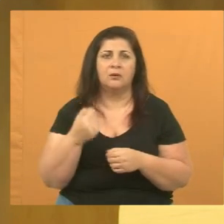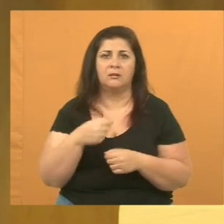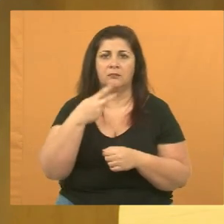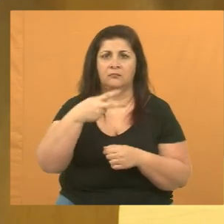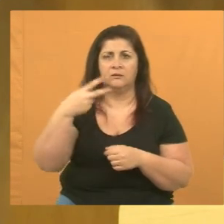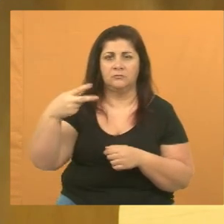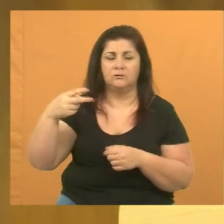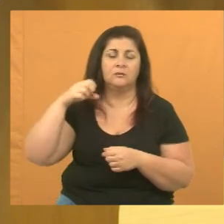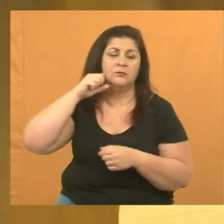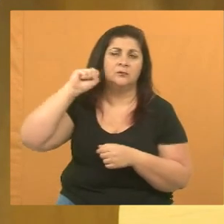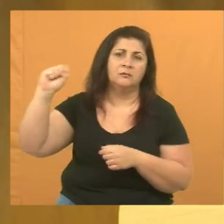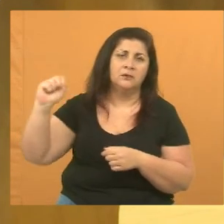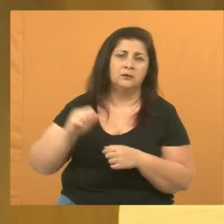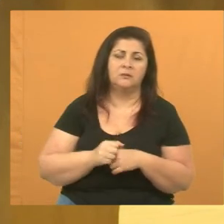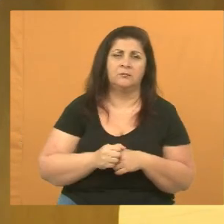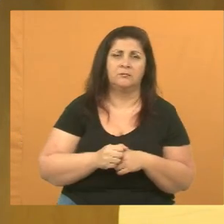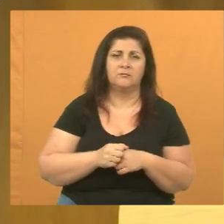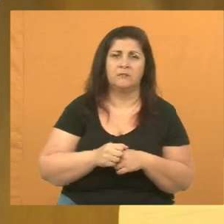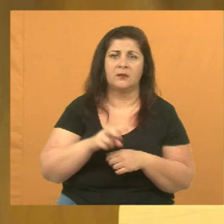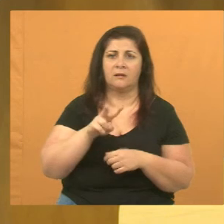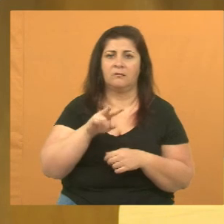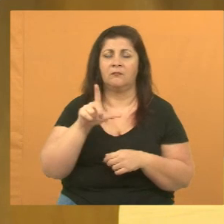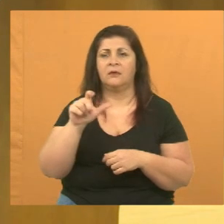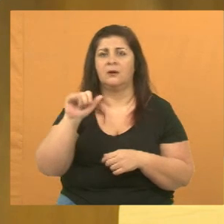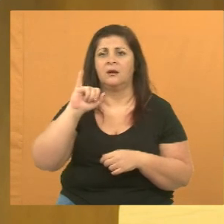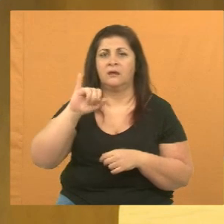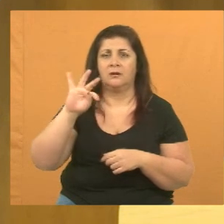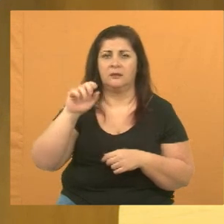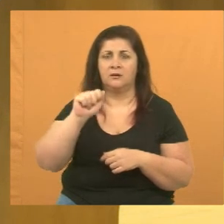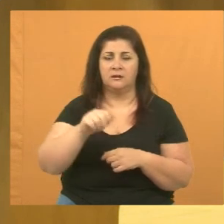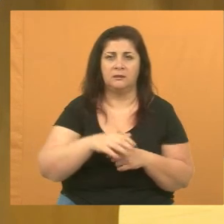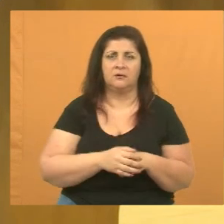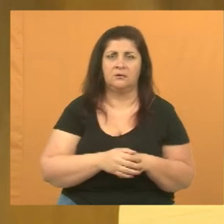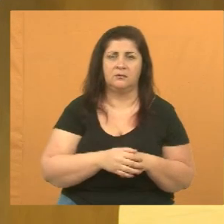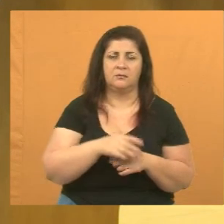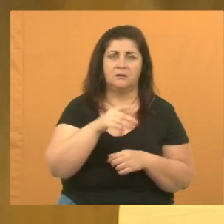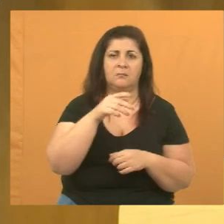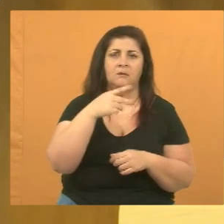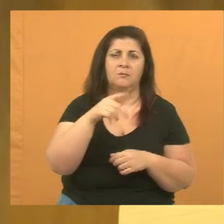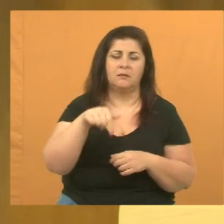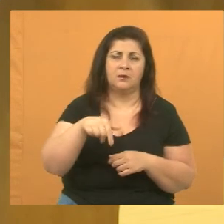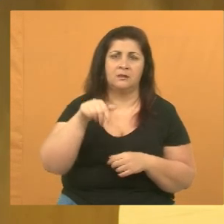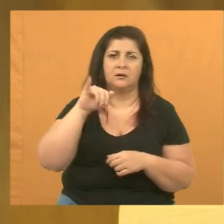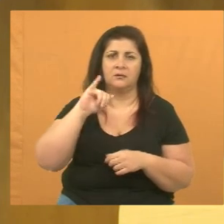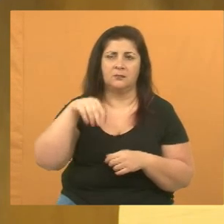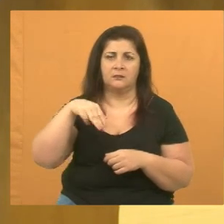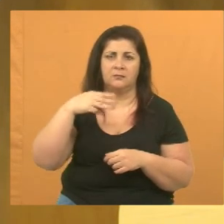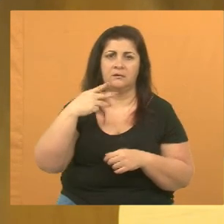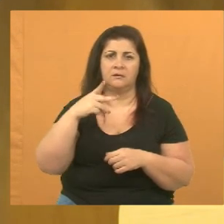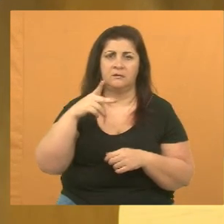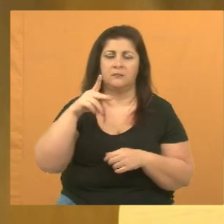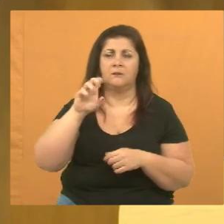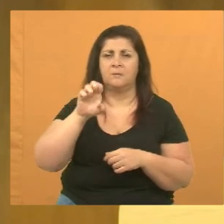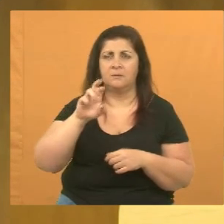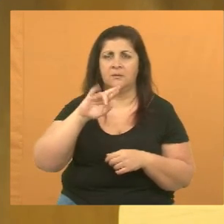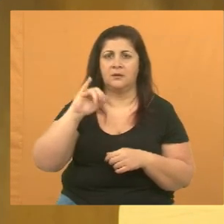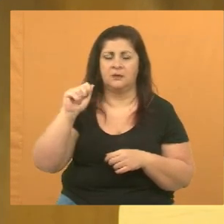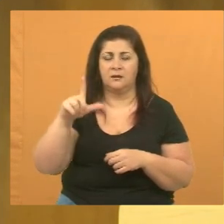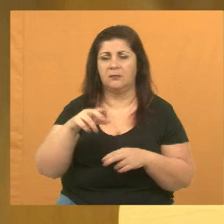Abril, Vila Ita 1, 2 e 3, Parque Imperial, Pedra Mar, Jardim